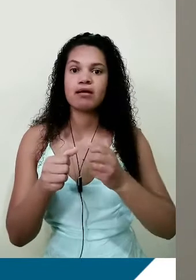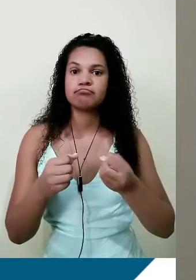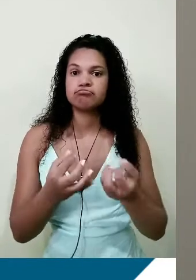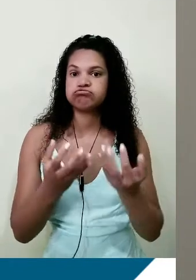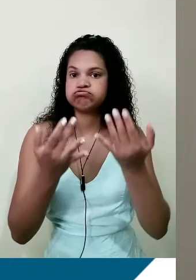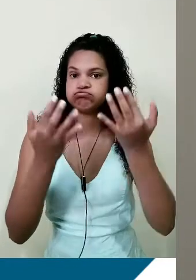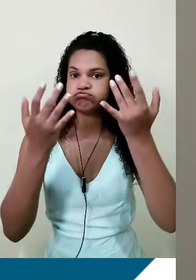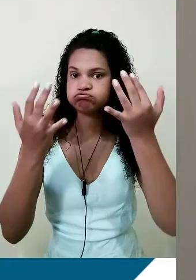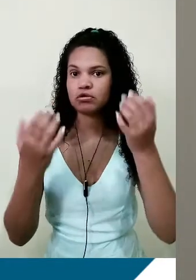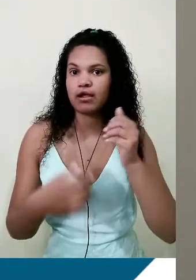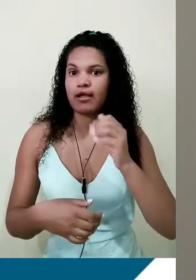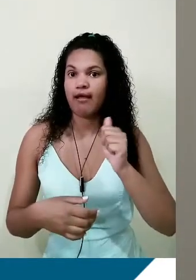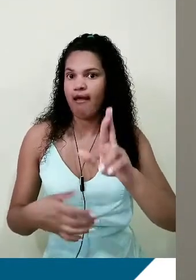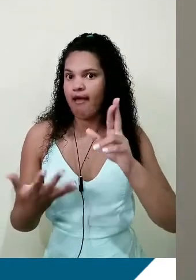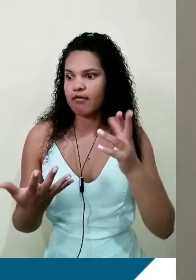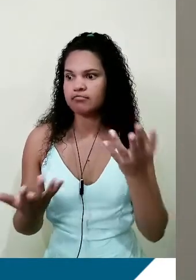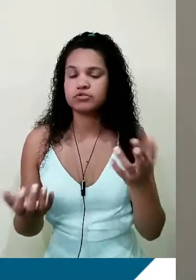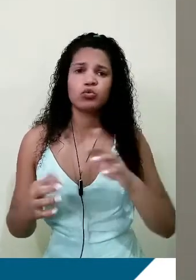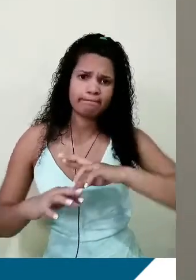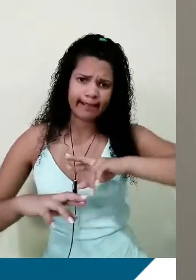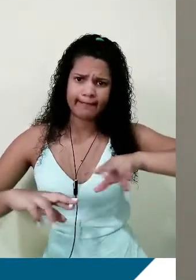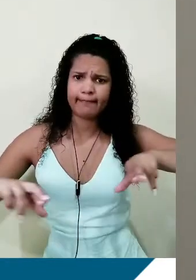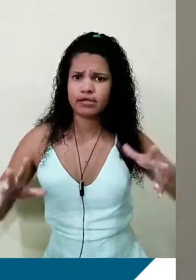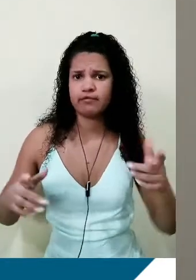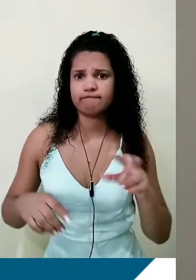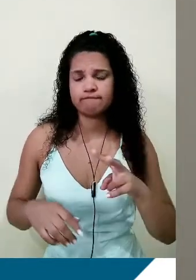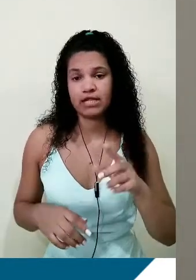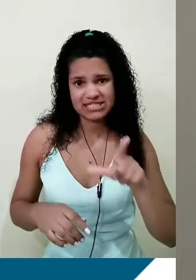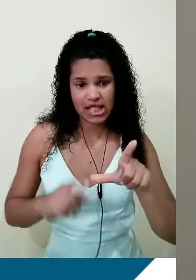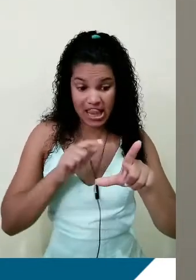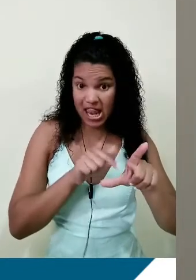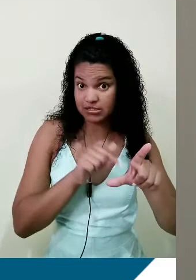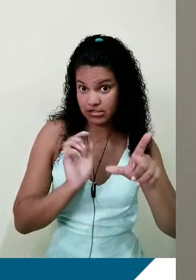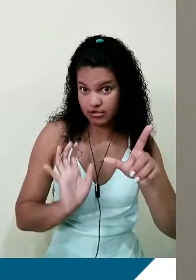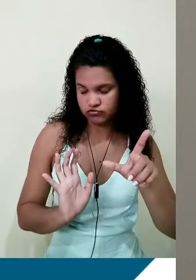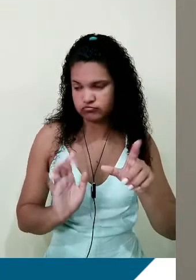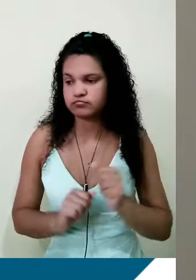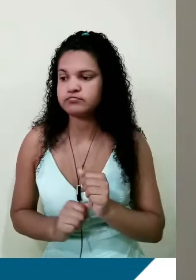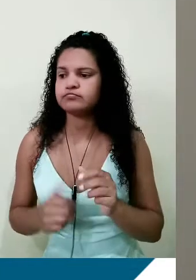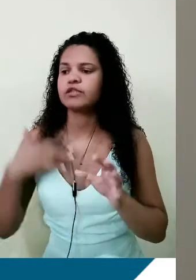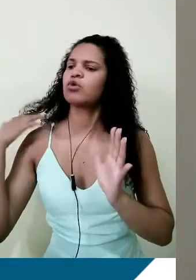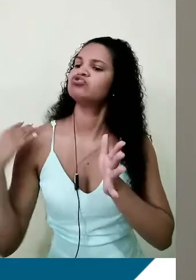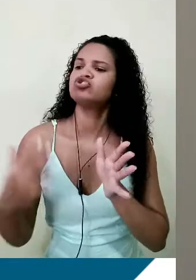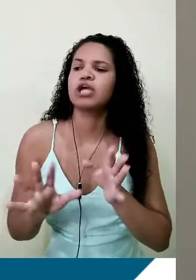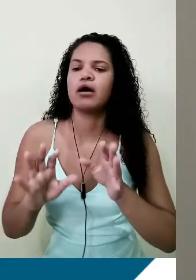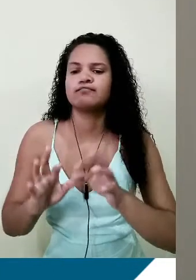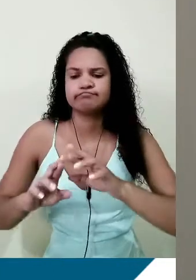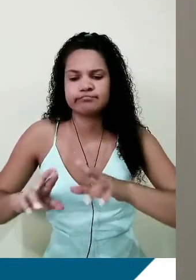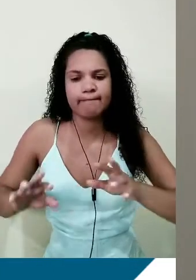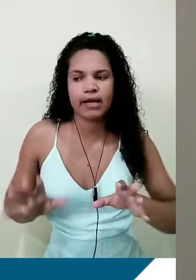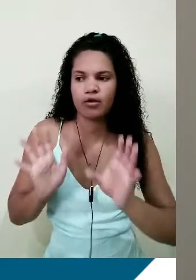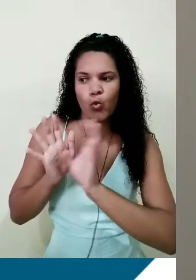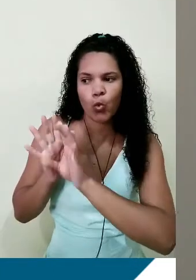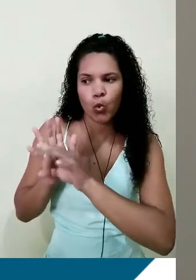calor específico latente. Uma vez estabelecidos esses três conceitos, a gente pode falar um pouquinho